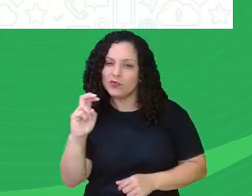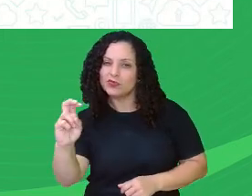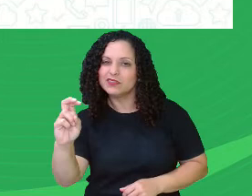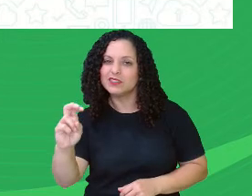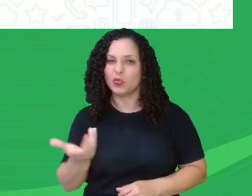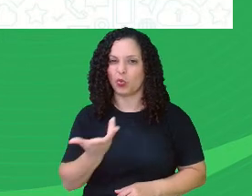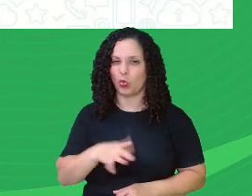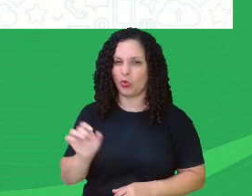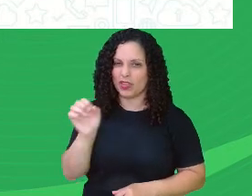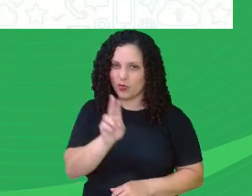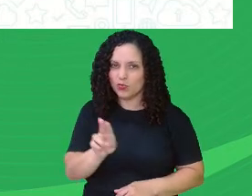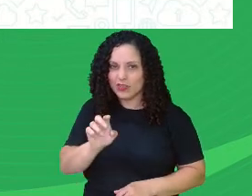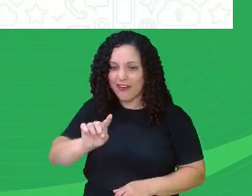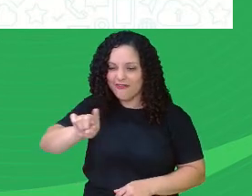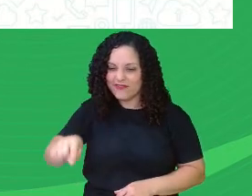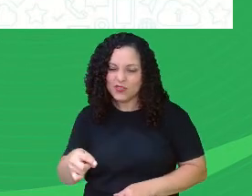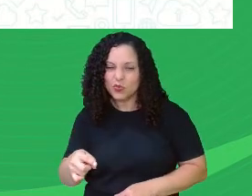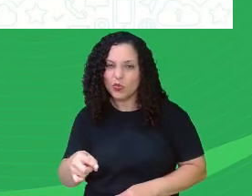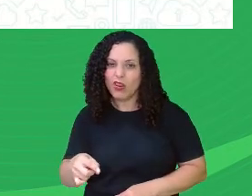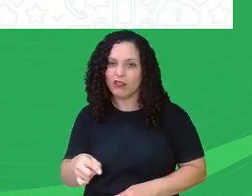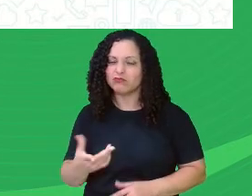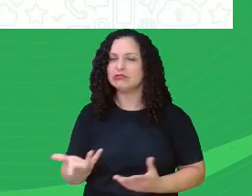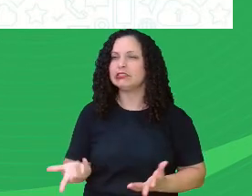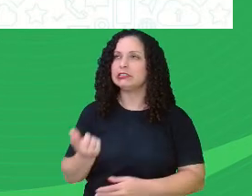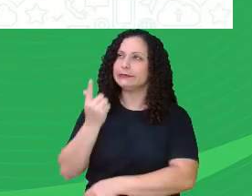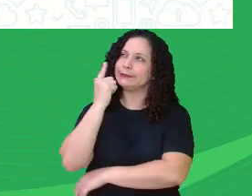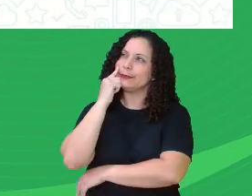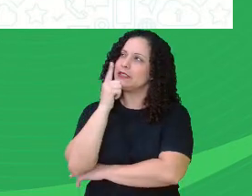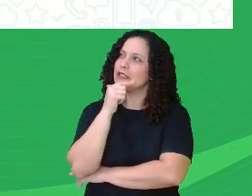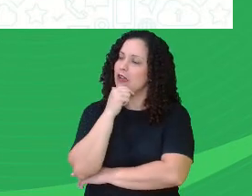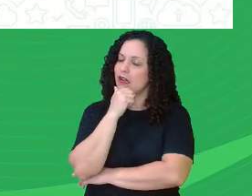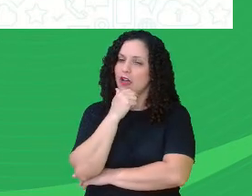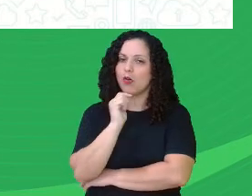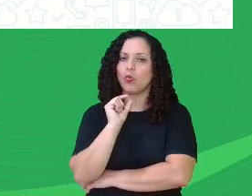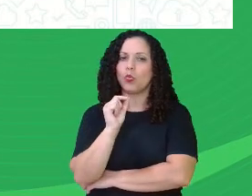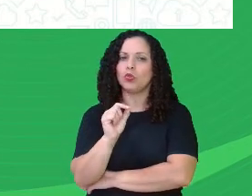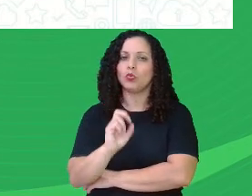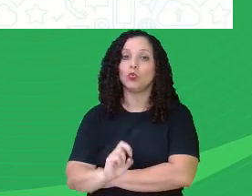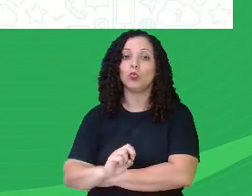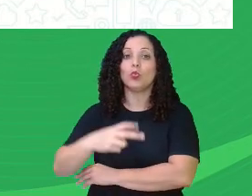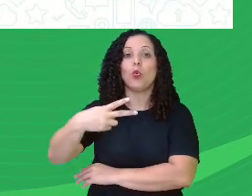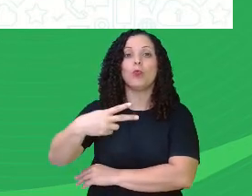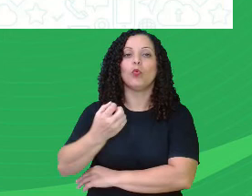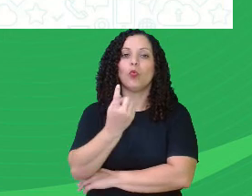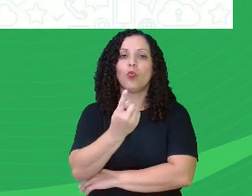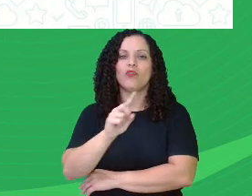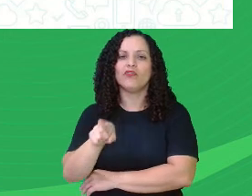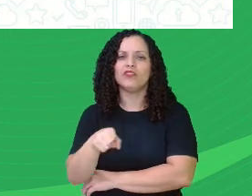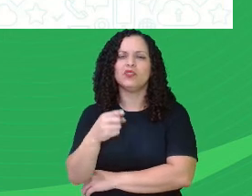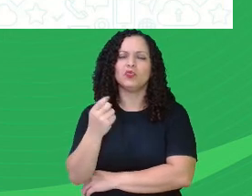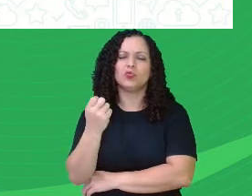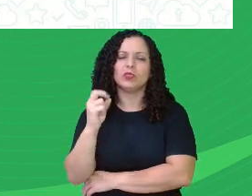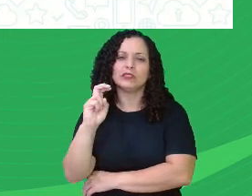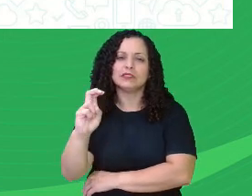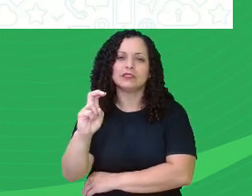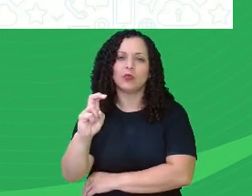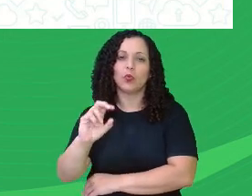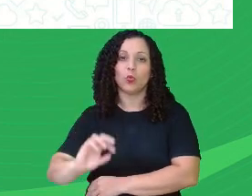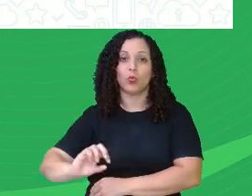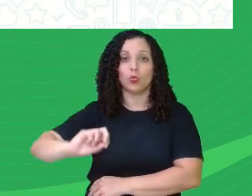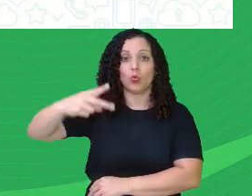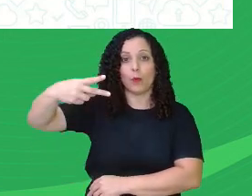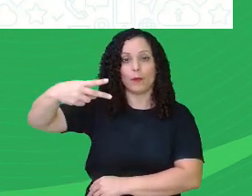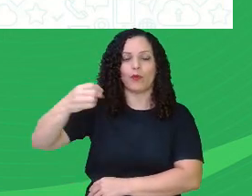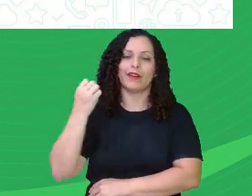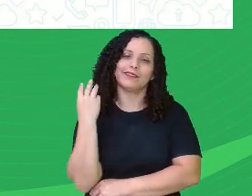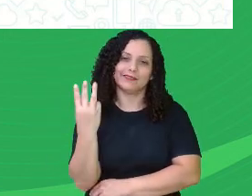vírgula, não. Aí tu faz assim. Ô, Ricardinho, o dobro de 1,5 não é 3, não? É. Porque 1,5 mais